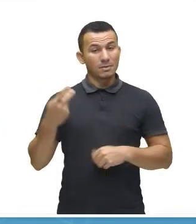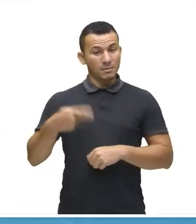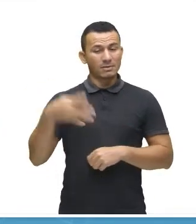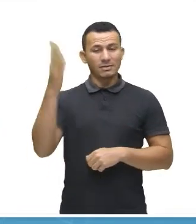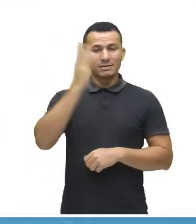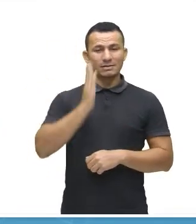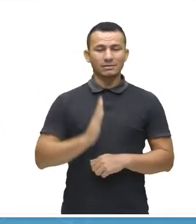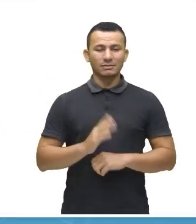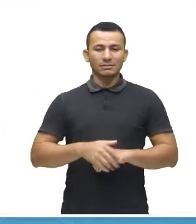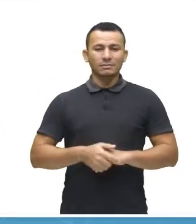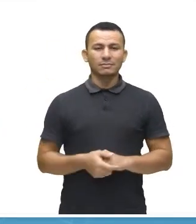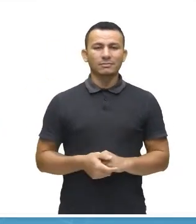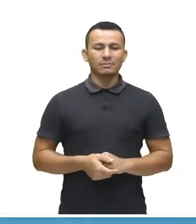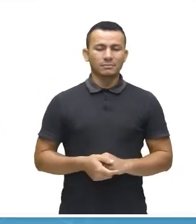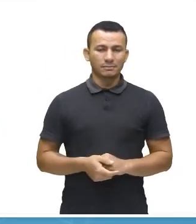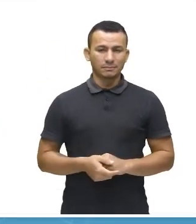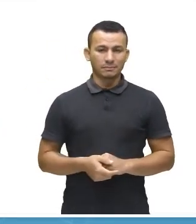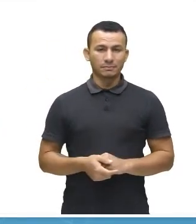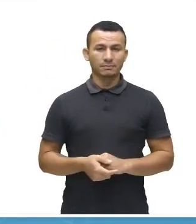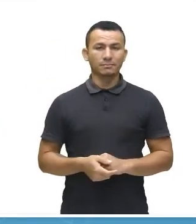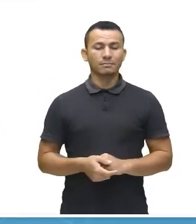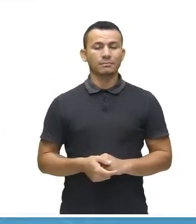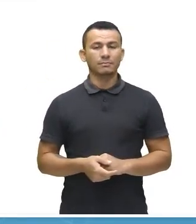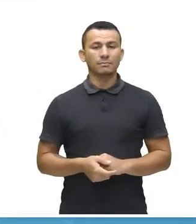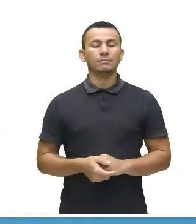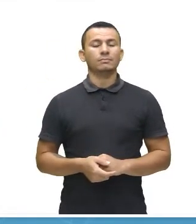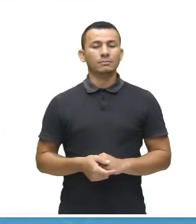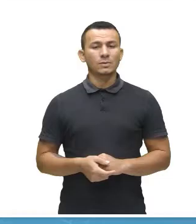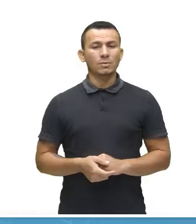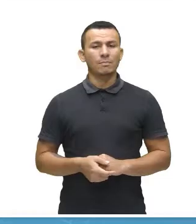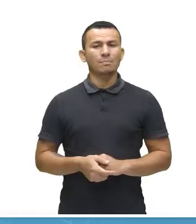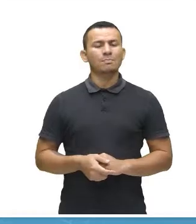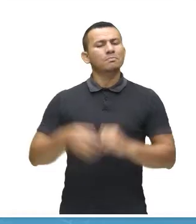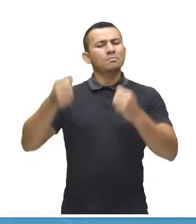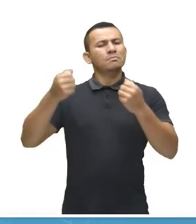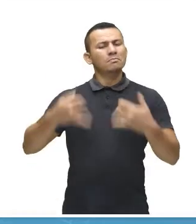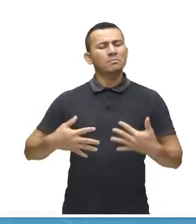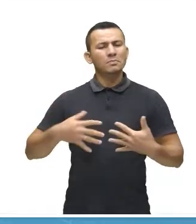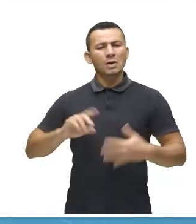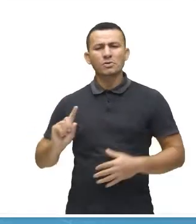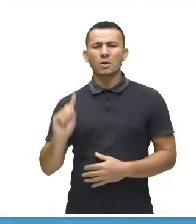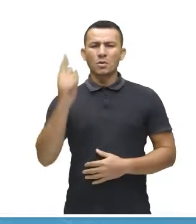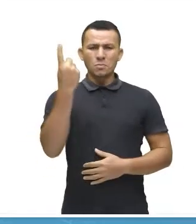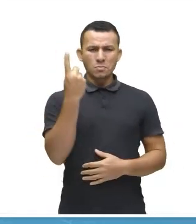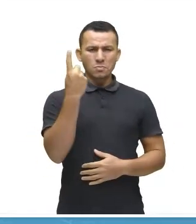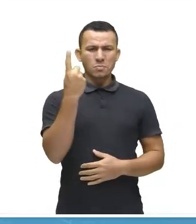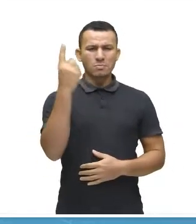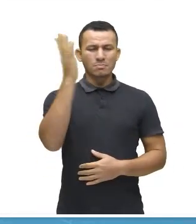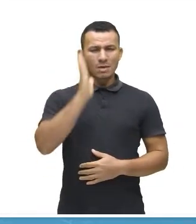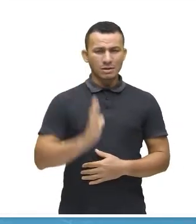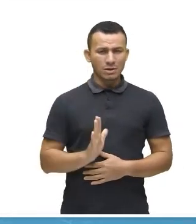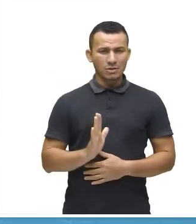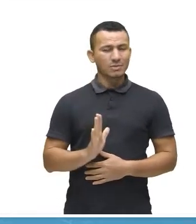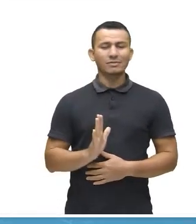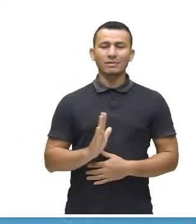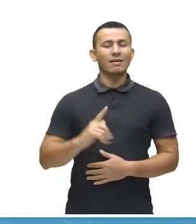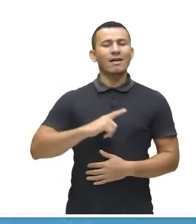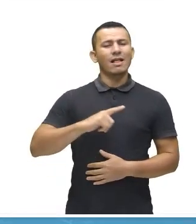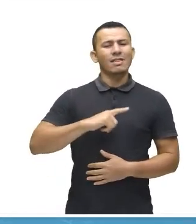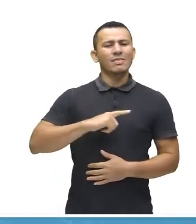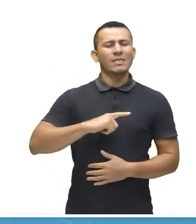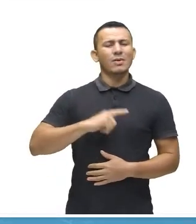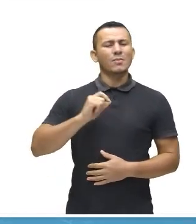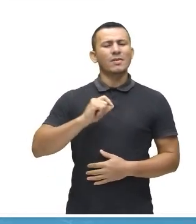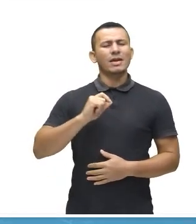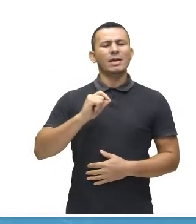país. Tá? Então, a gente costuma dizer que não existe apenas um Brasil, né? Mas que existem vários Brasis.